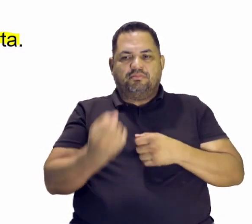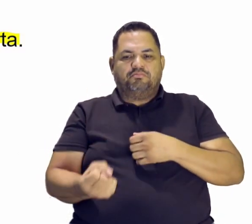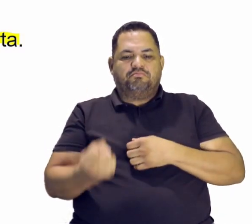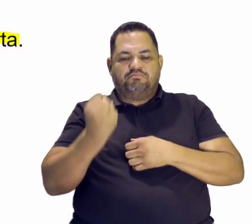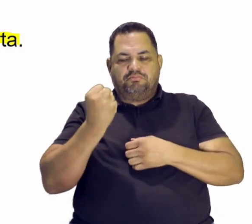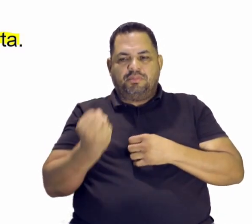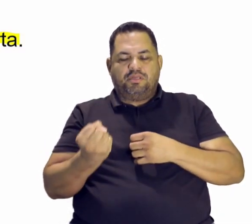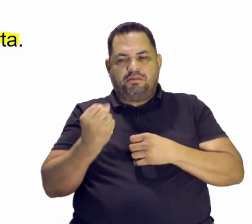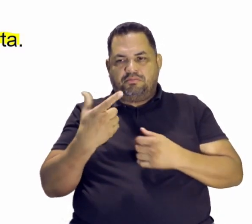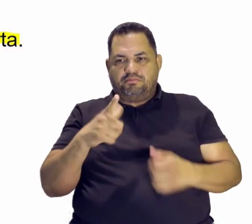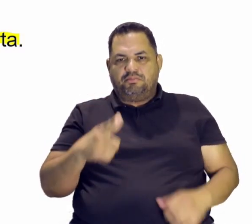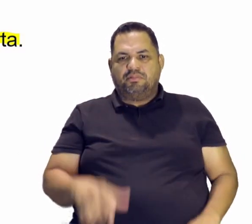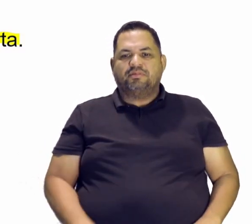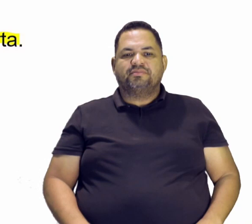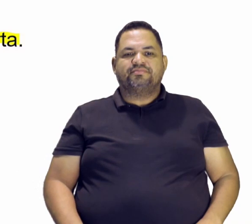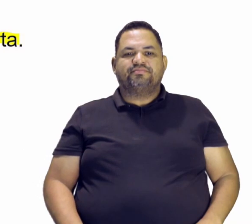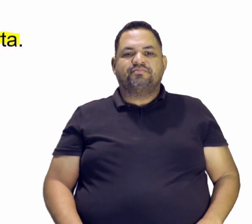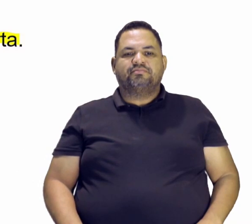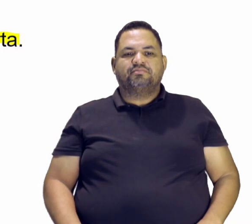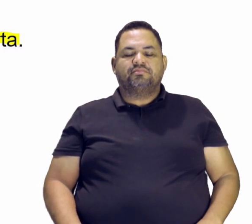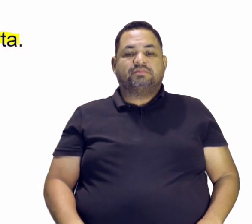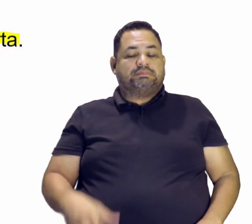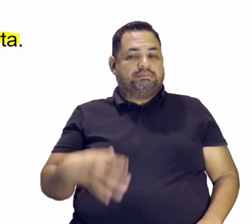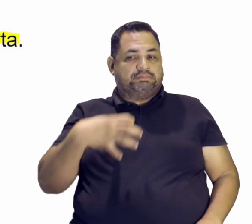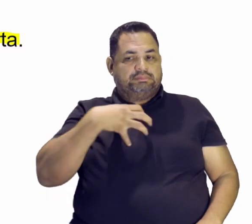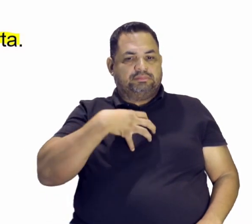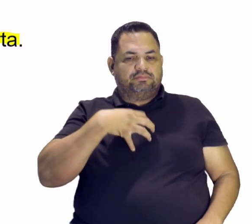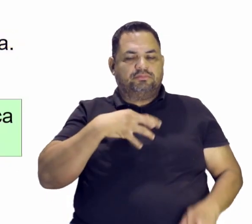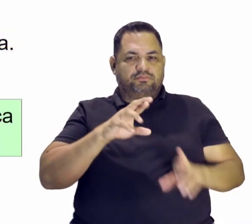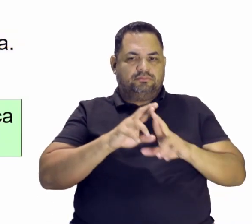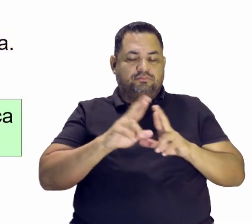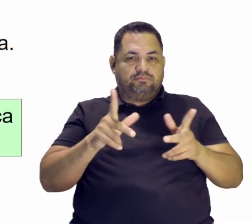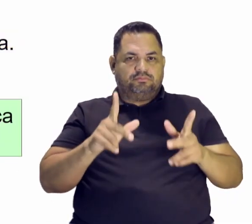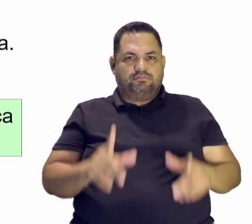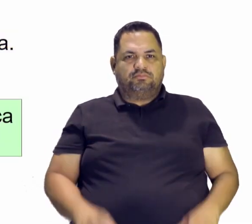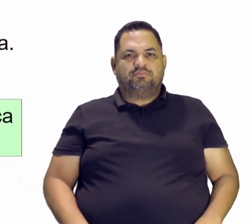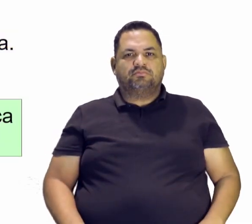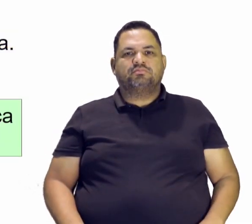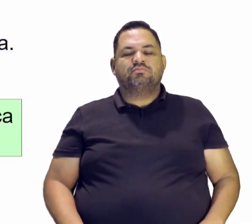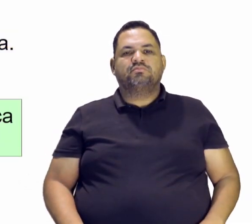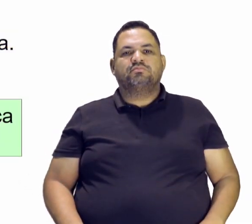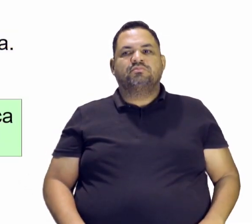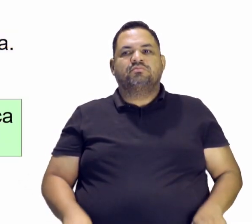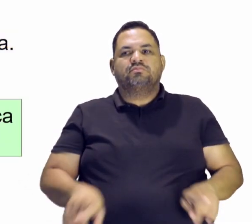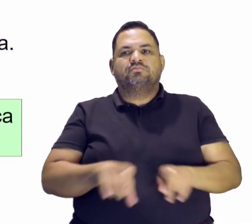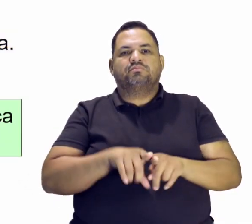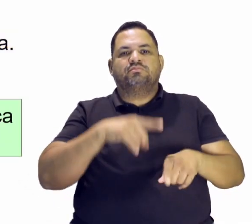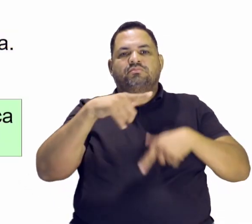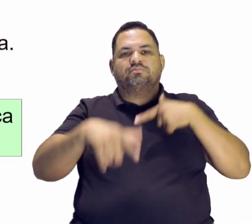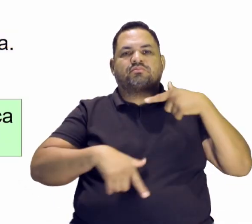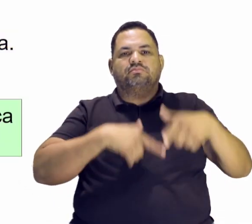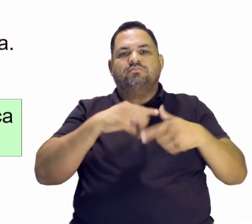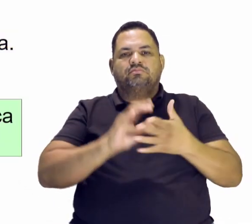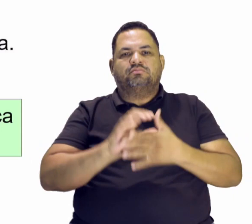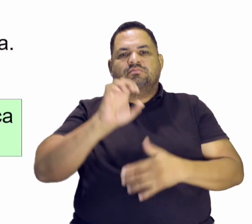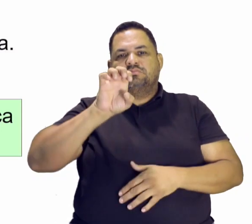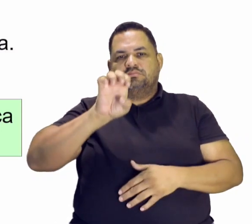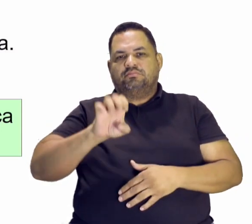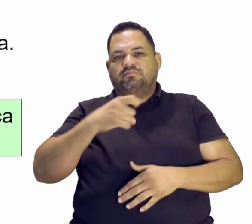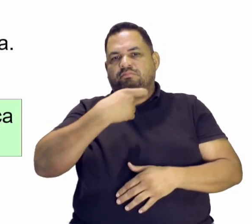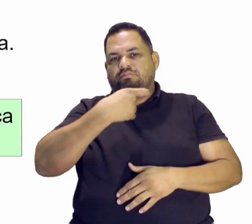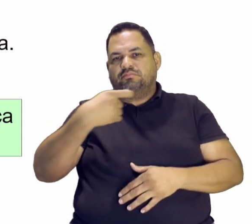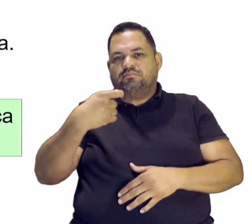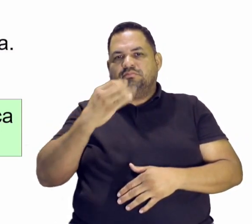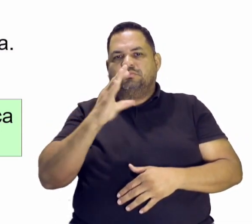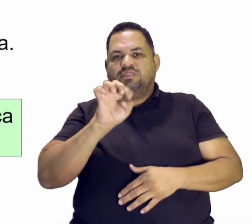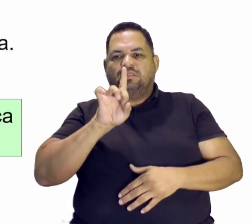aí na minha mão, eu vou senti-lo de uma forma diferente da outra. Tá? Tenho aqui também a ação excêntrica, né? Onde eu